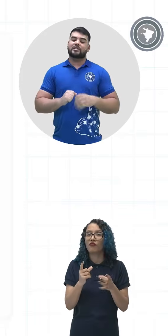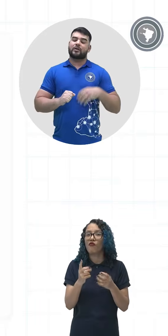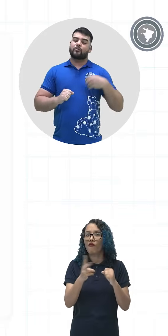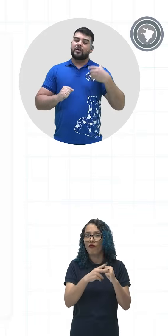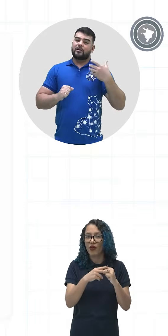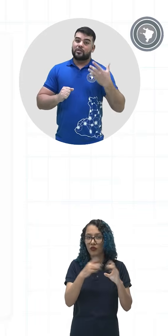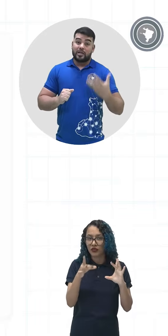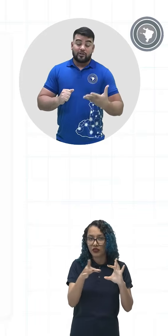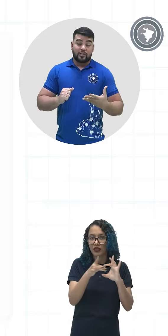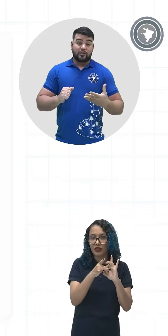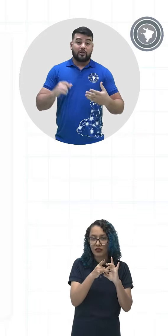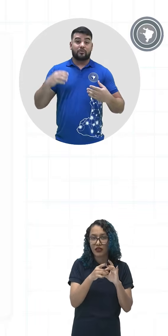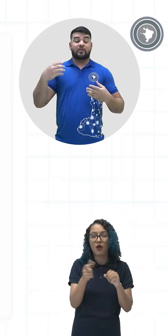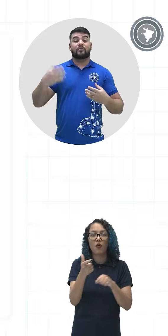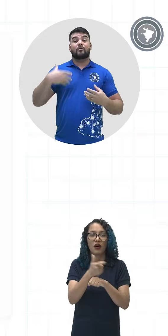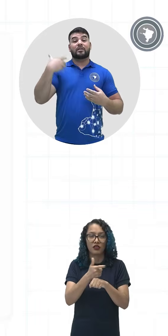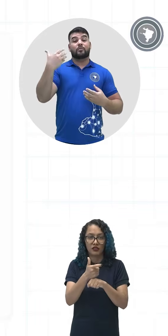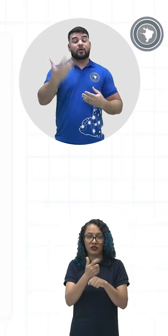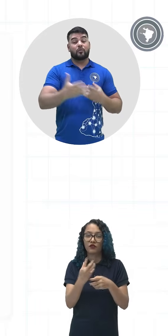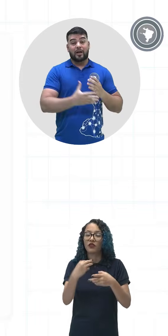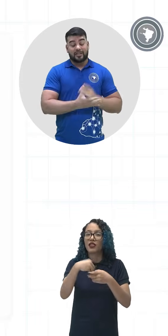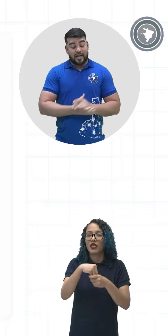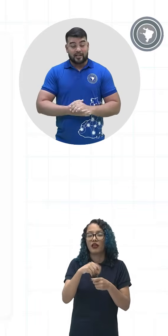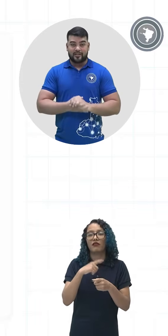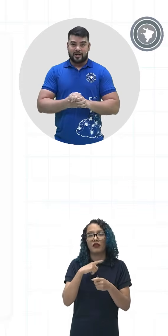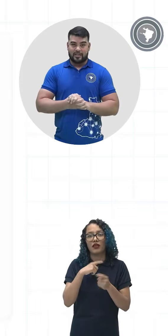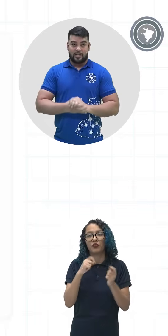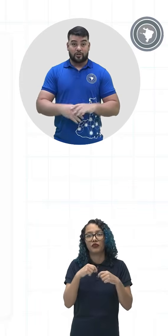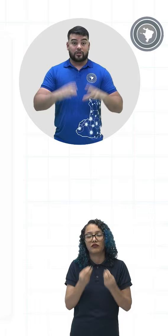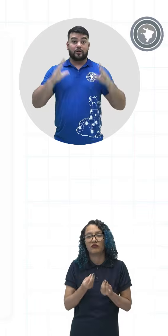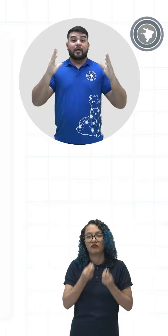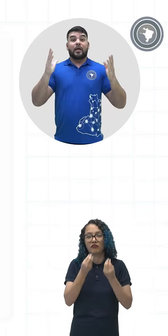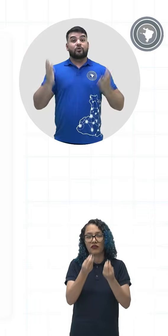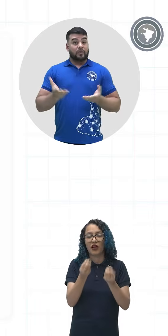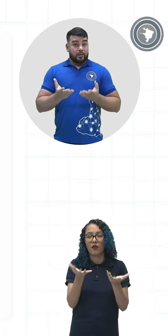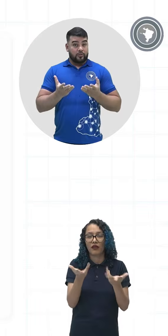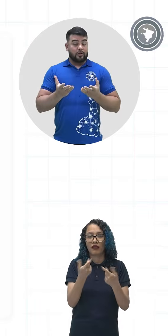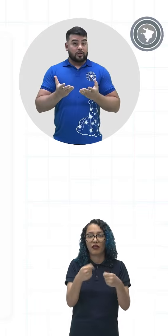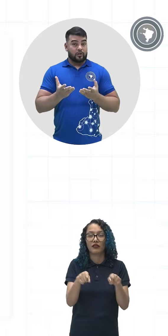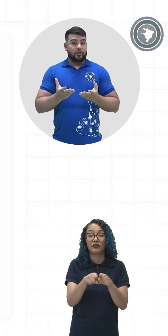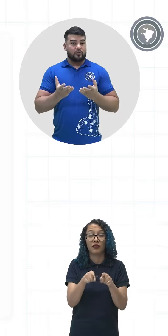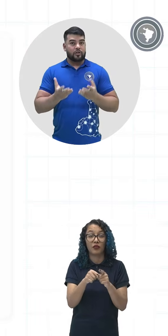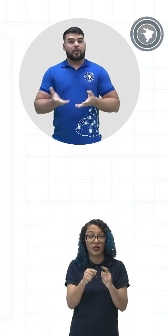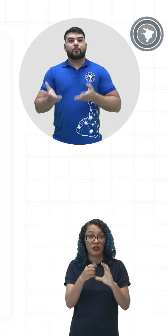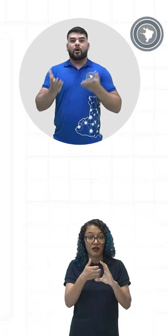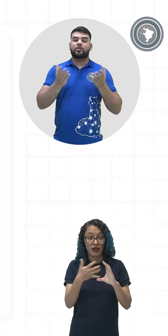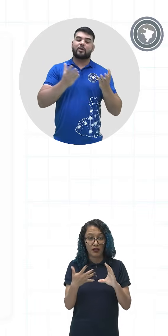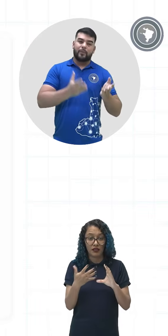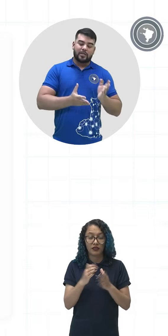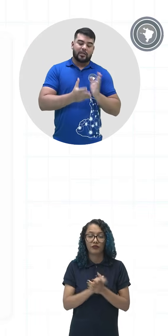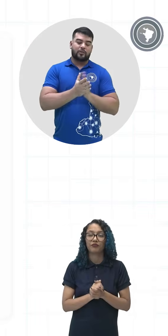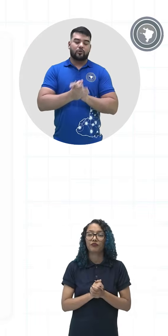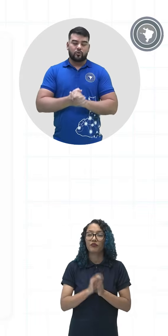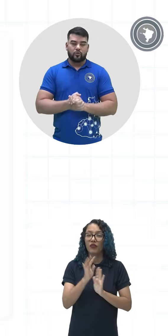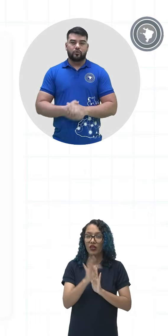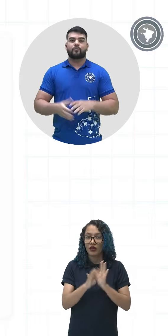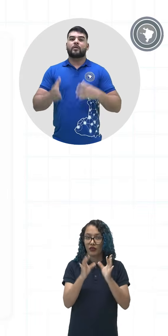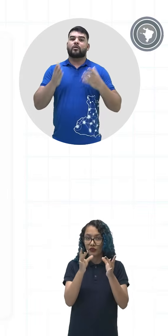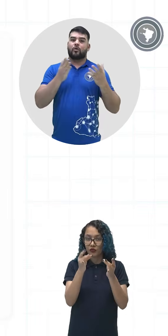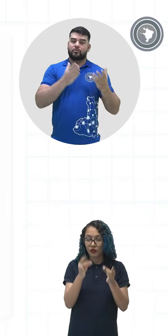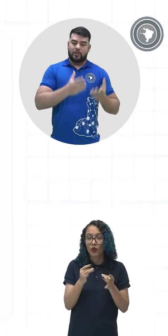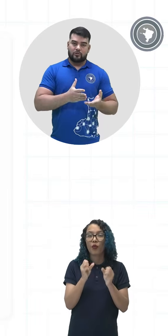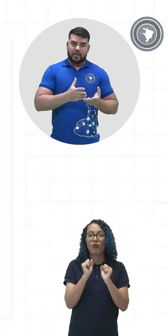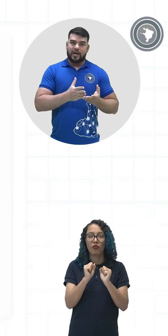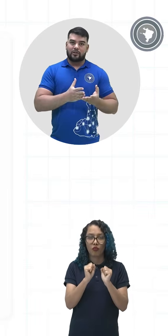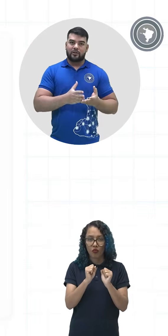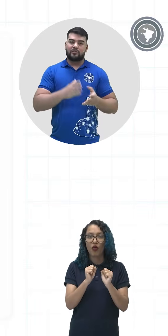de ligação, de adjetivos que vão atribuir qualidades e características. E o texto descritivo, gente, ele pode estar presente junto